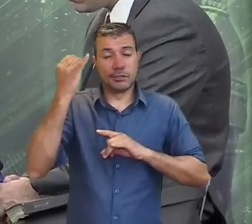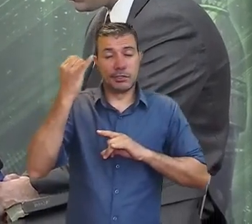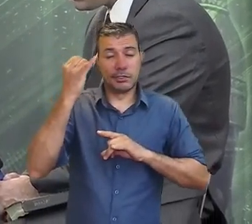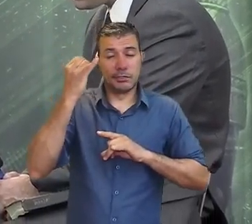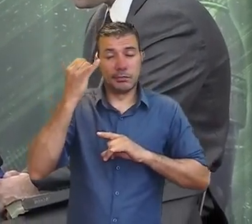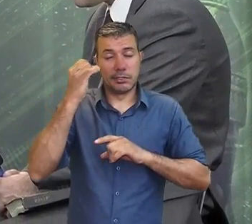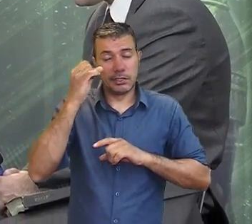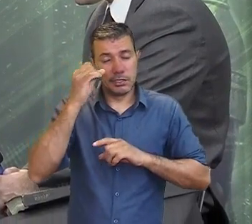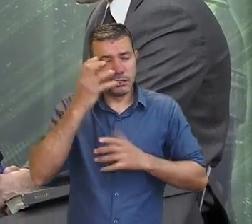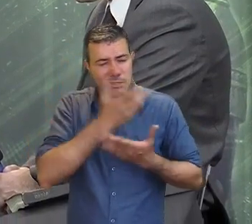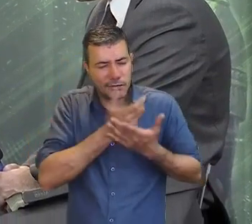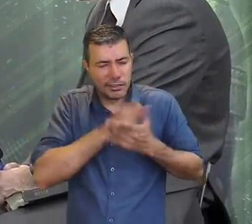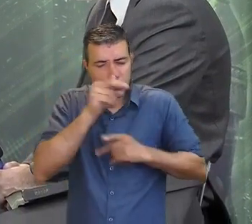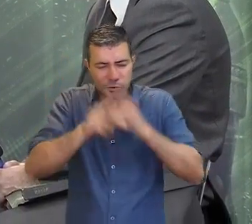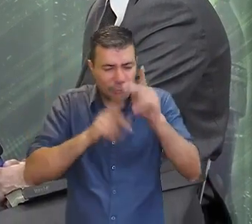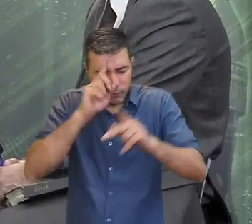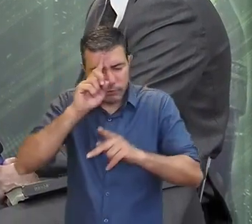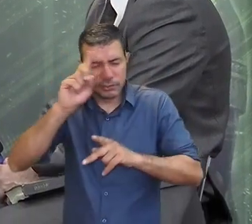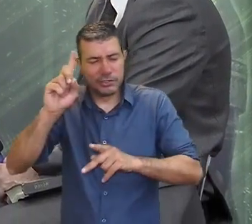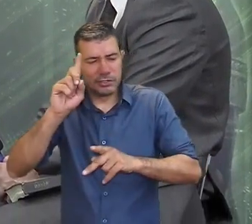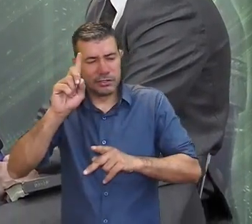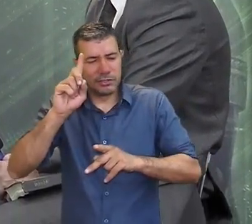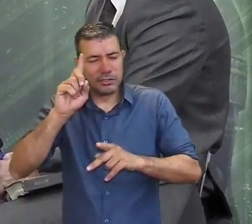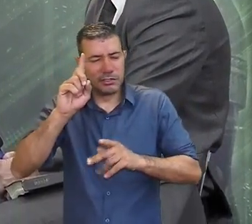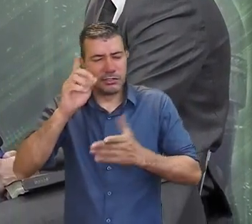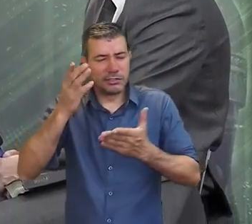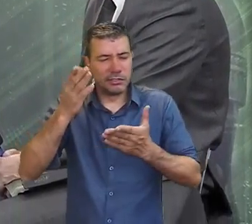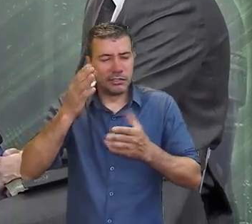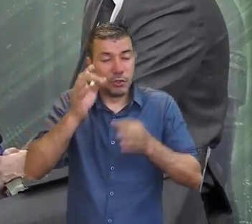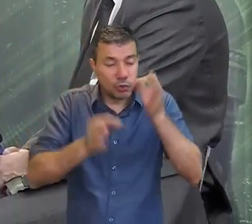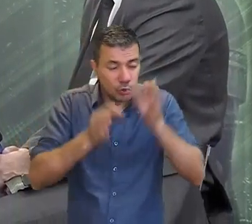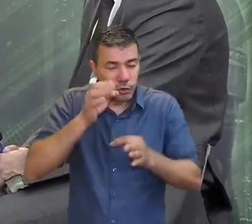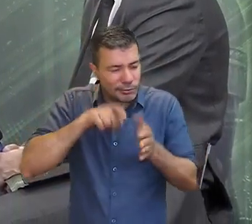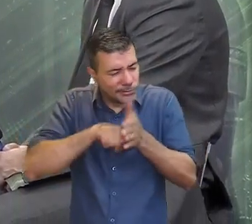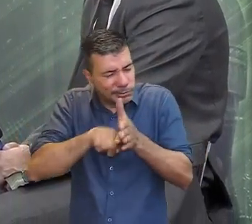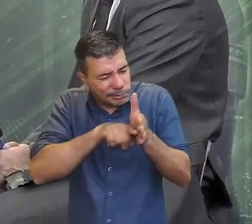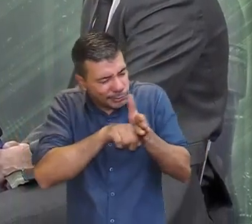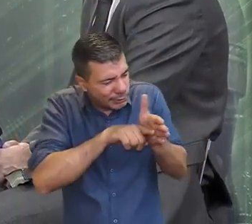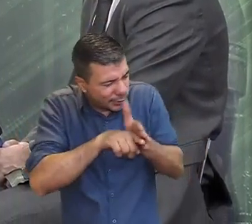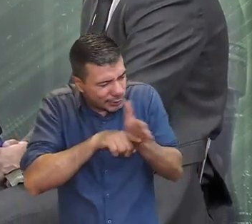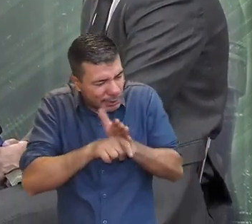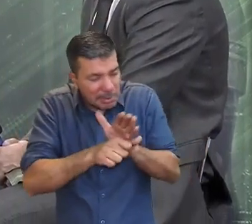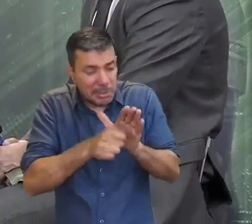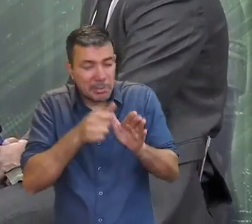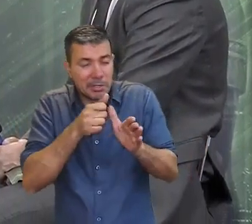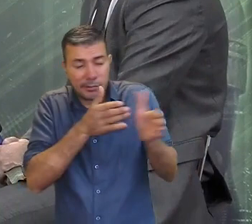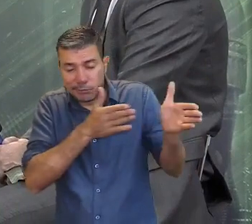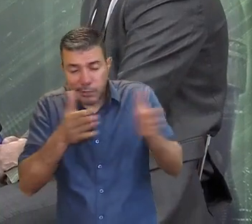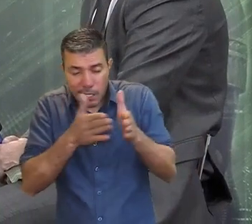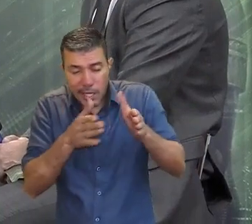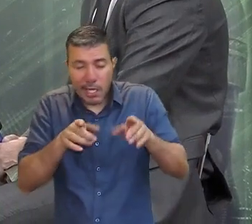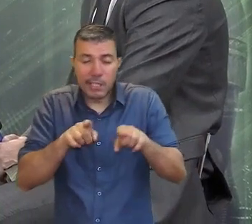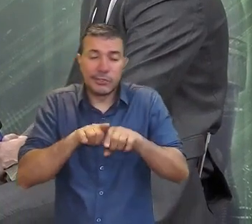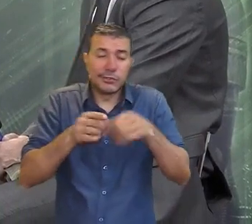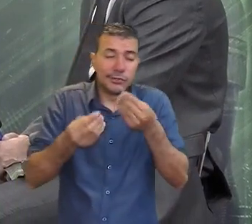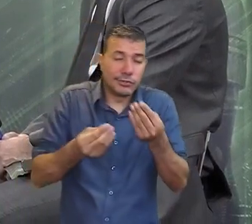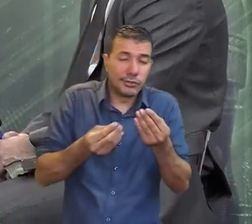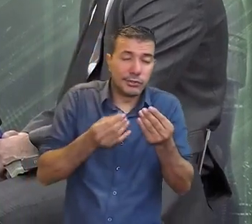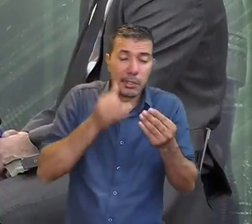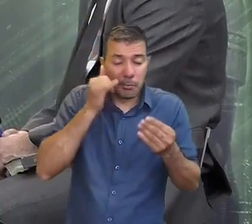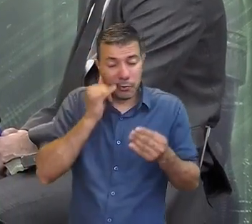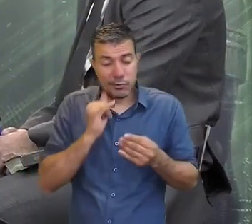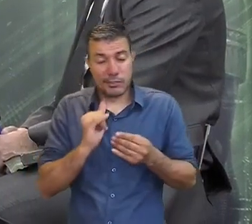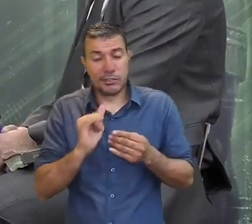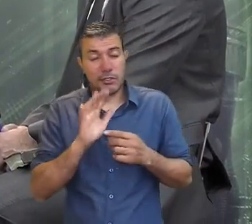do povo de Deus. Entra na parte do juízo investigativo, essa primeira fase que ocorre nesse momento, essa profecia